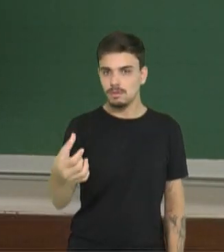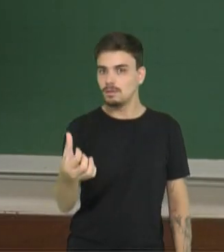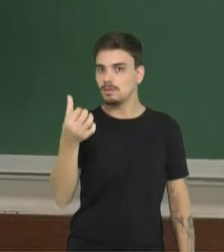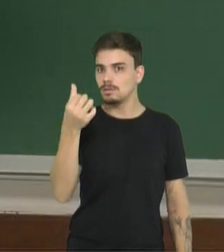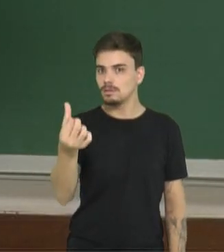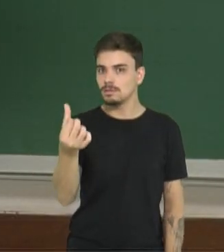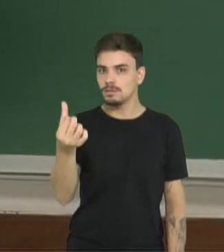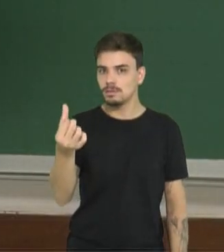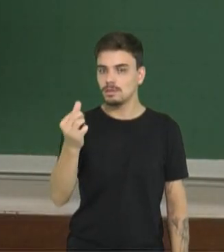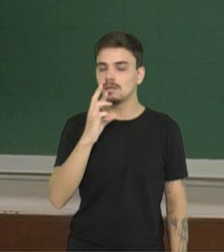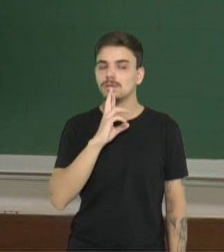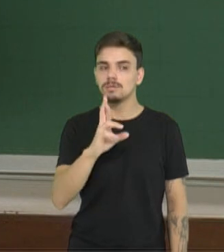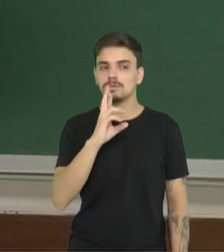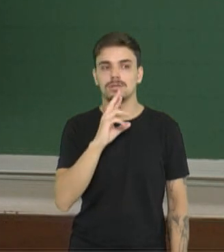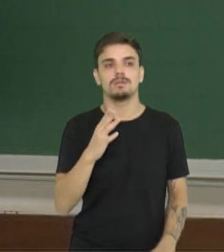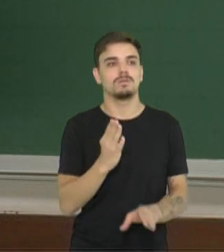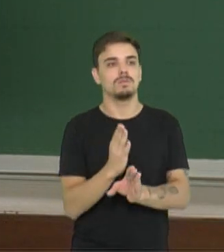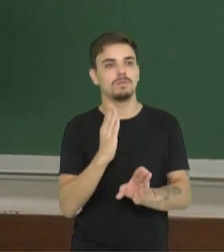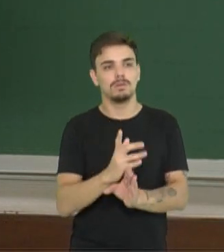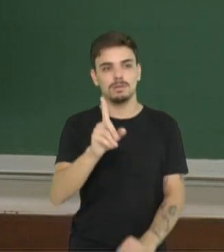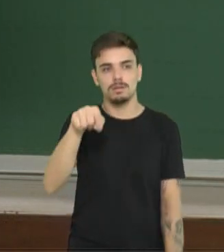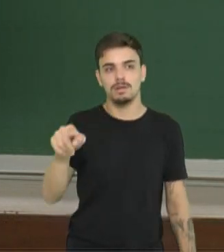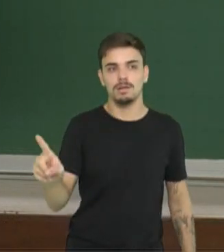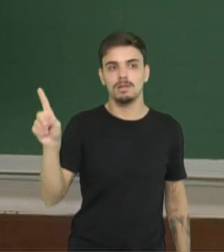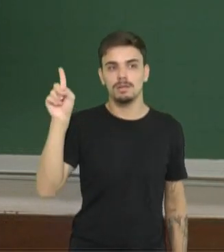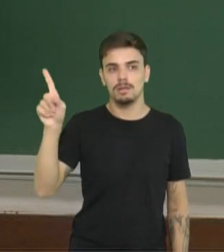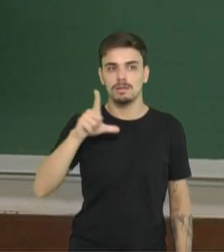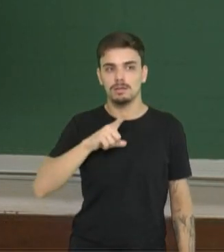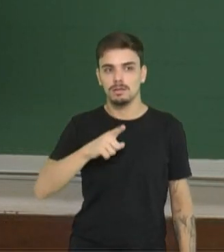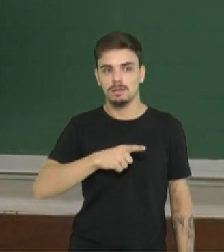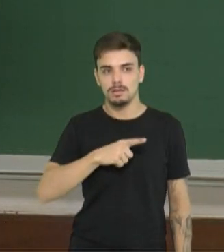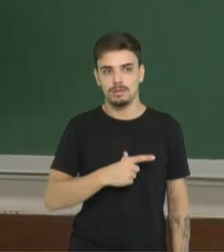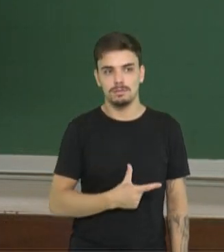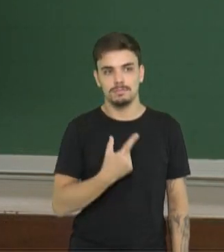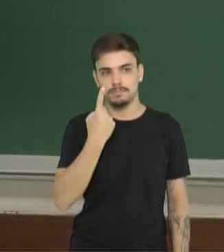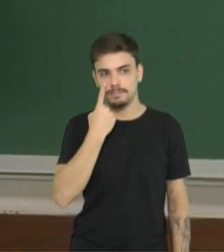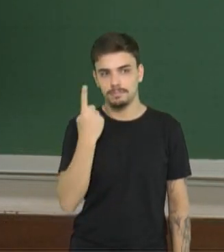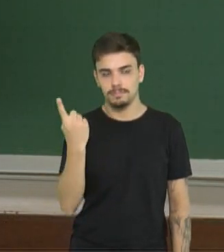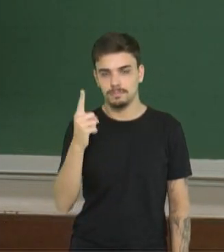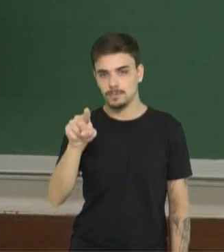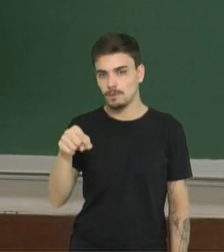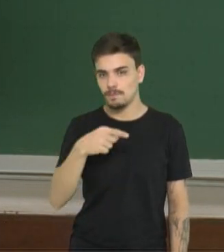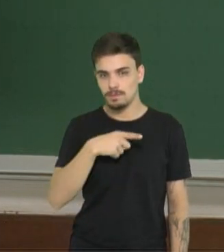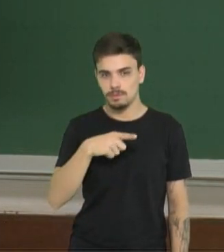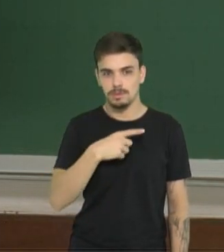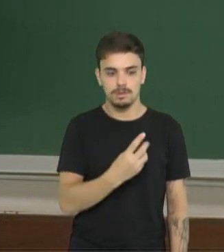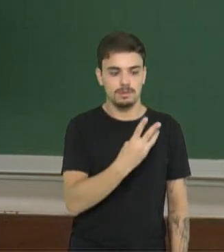o resultado que a gente encontra é essa dízima periódica aqui, ó.